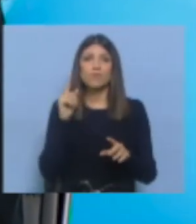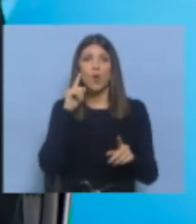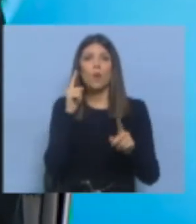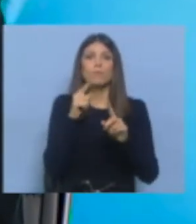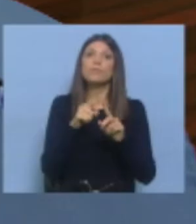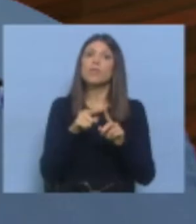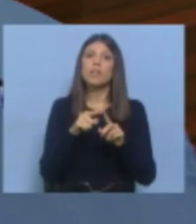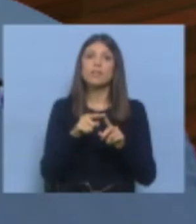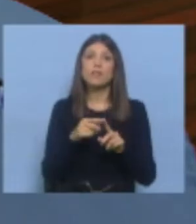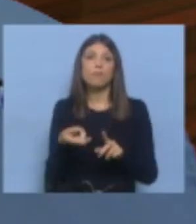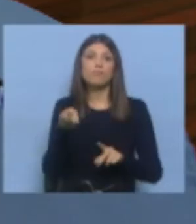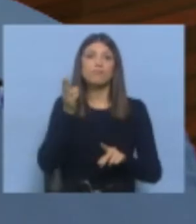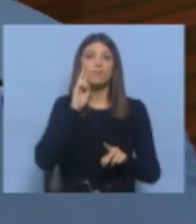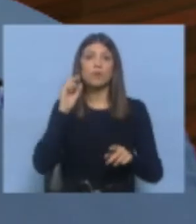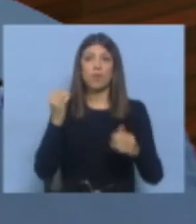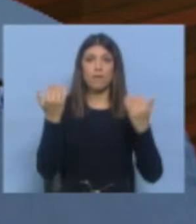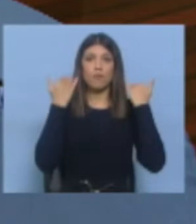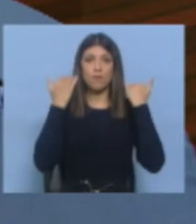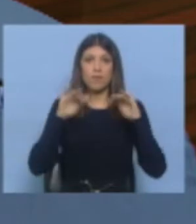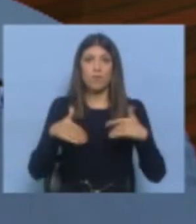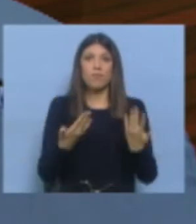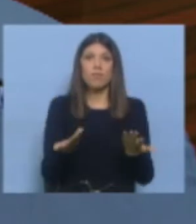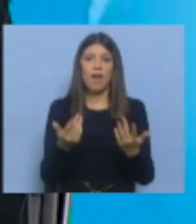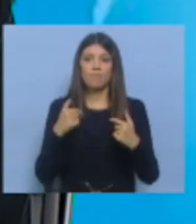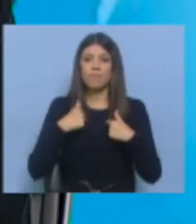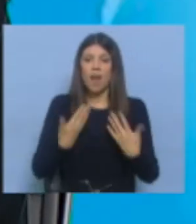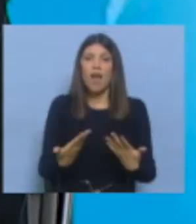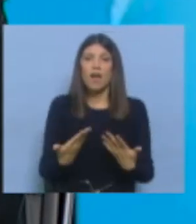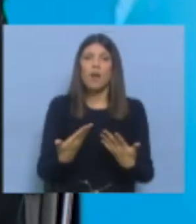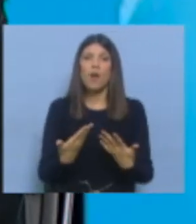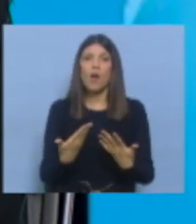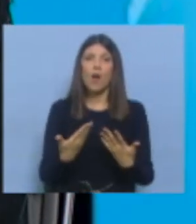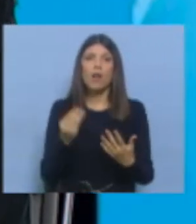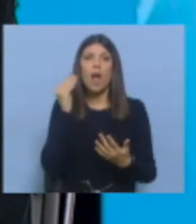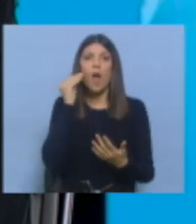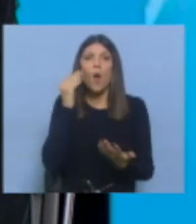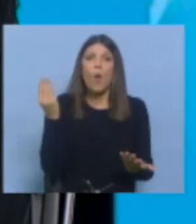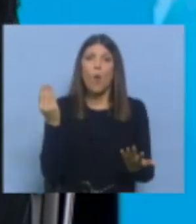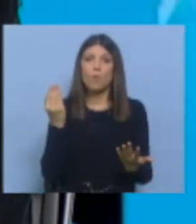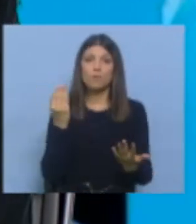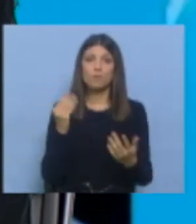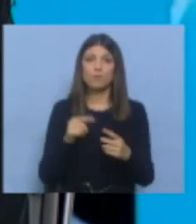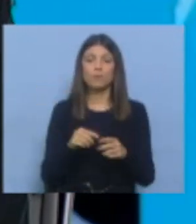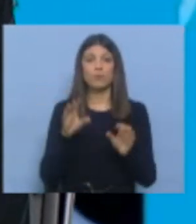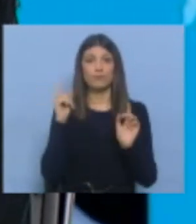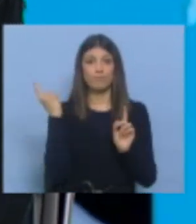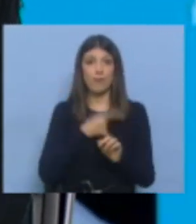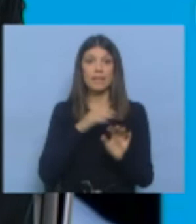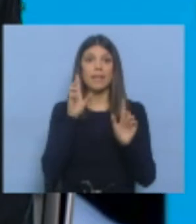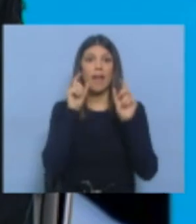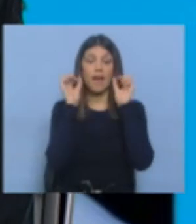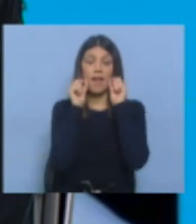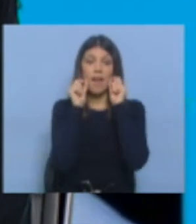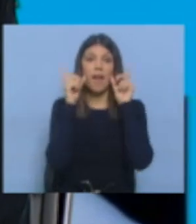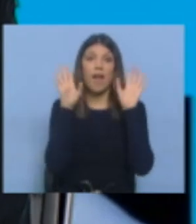cabe em ocasiões como esta? Olha, dizer a verdade que é importante, chamar a atenção com transparência para aquilo que